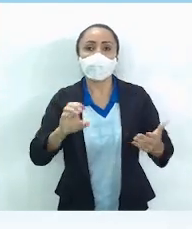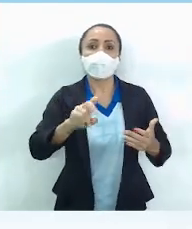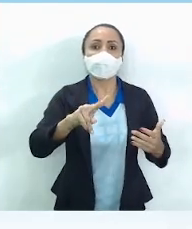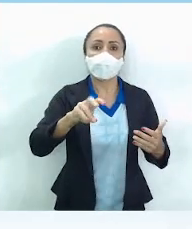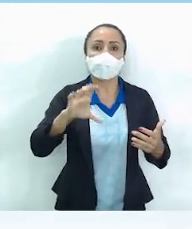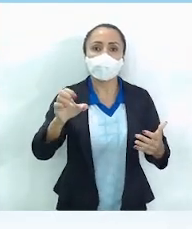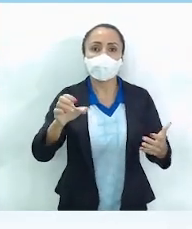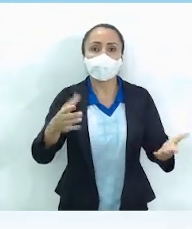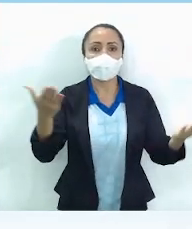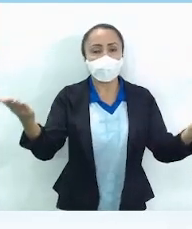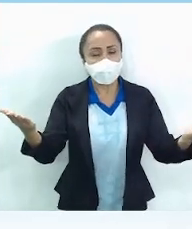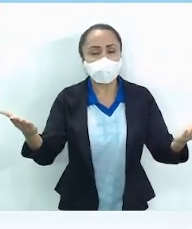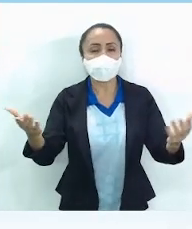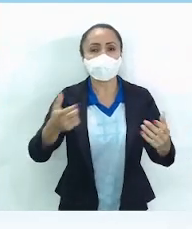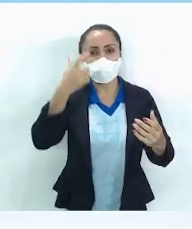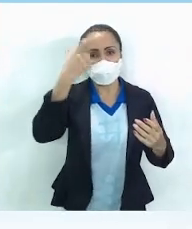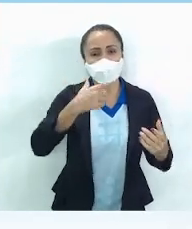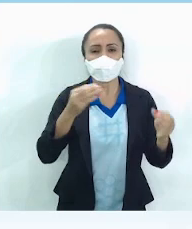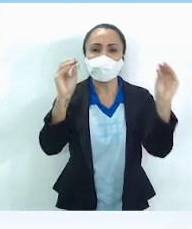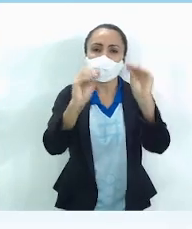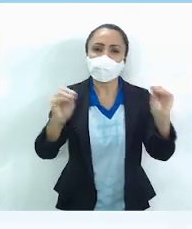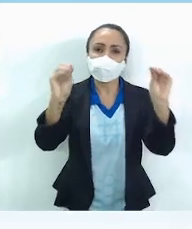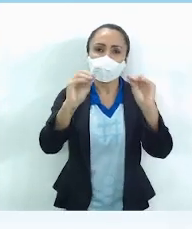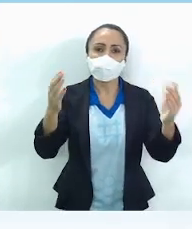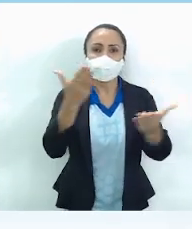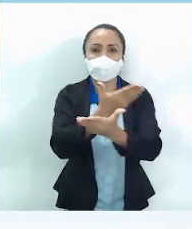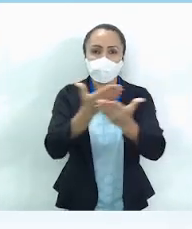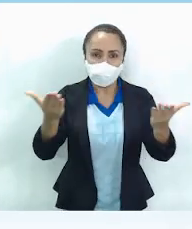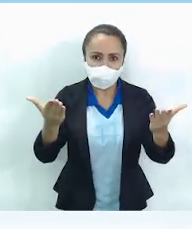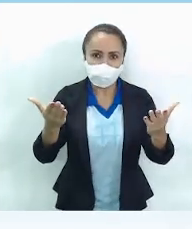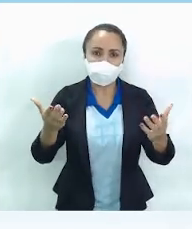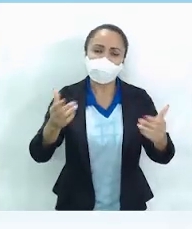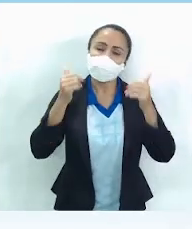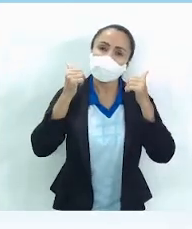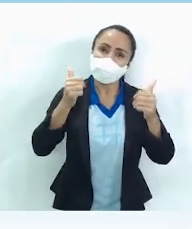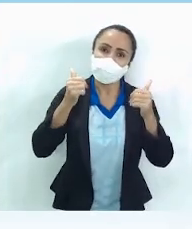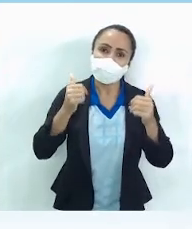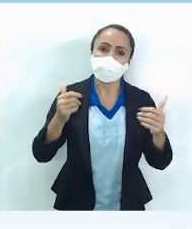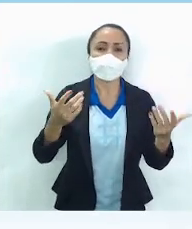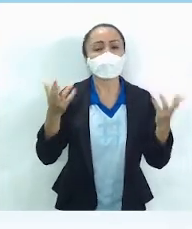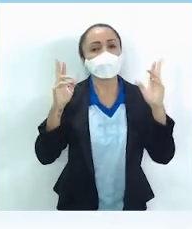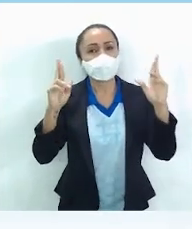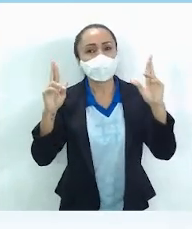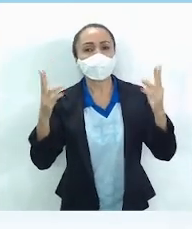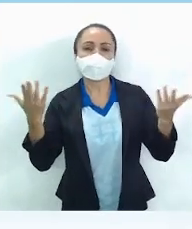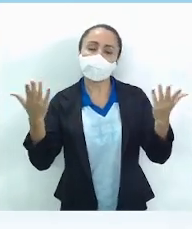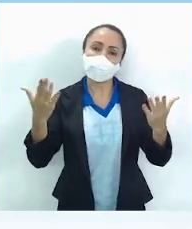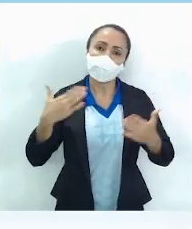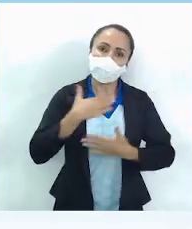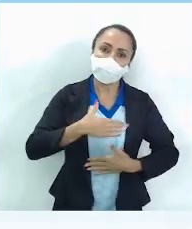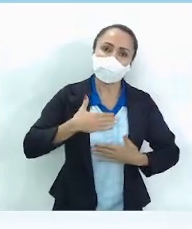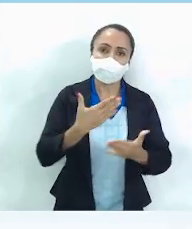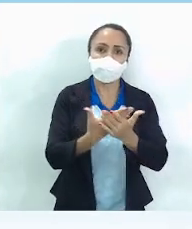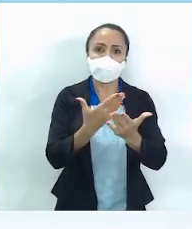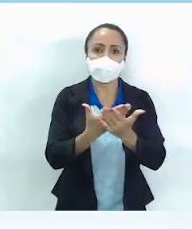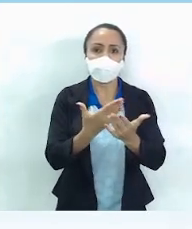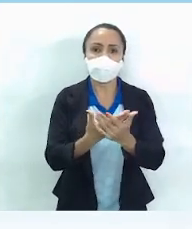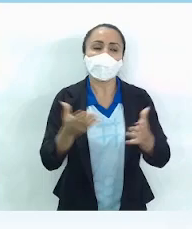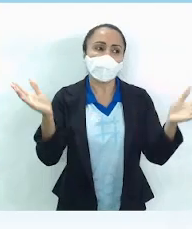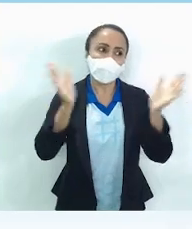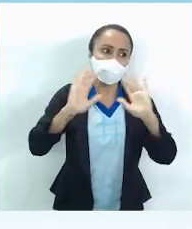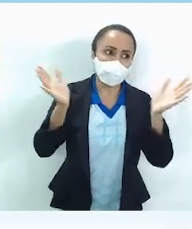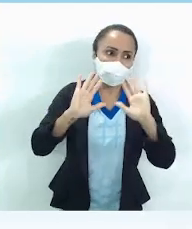amor, conheci você pessoalmente. Um beijo grande para você, dona Niceia. Valeu, gente. Espero que vocês tenham acertado aí e gostado.